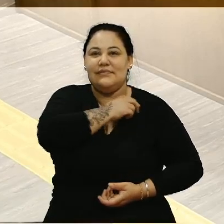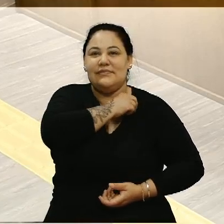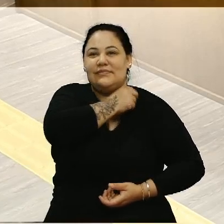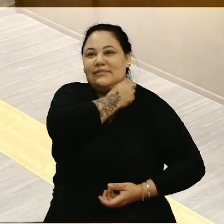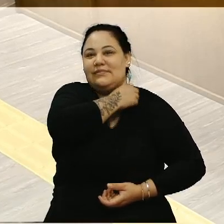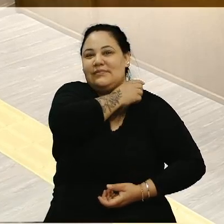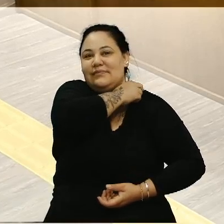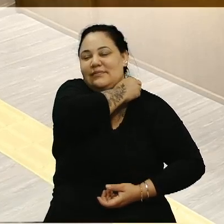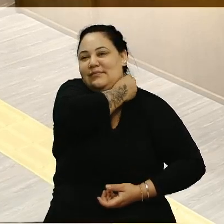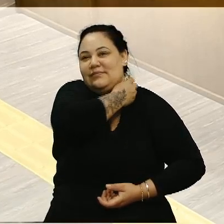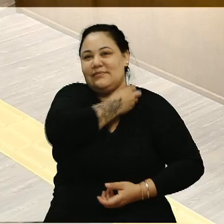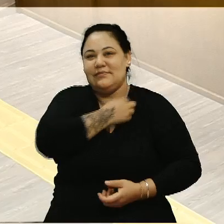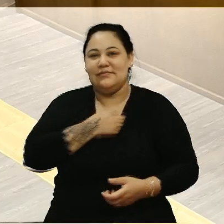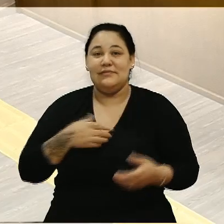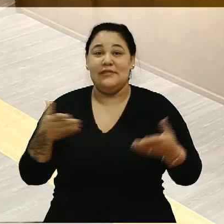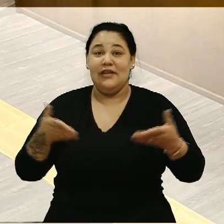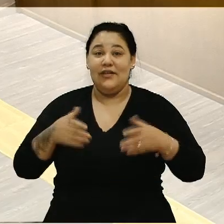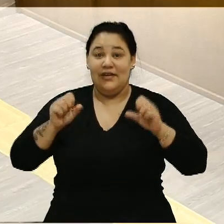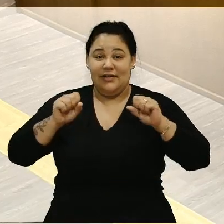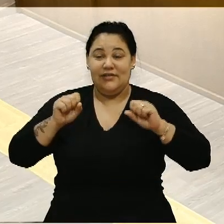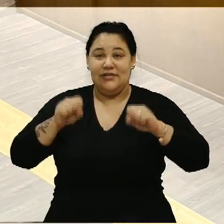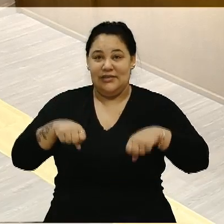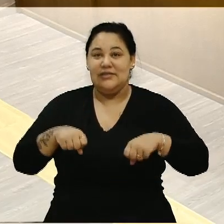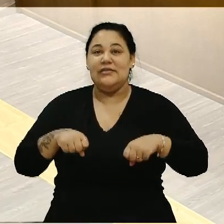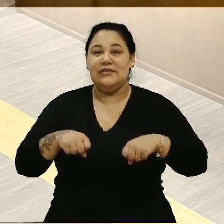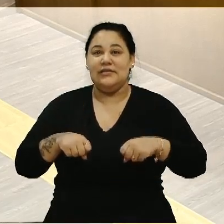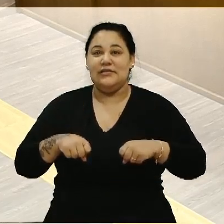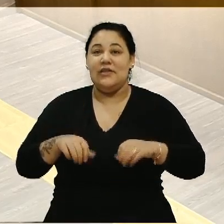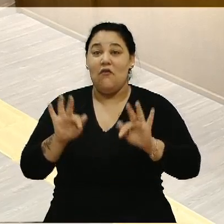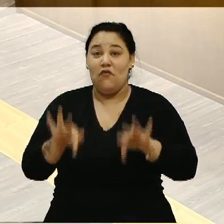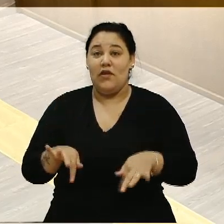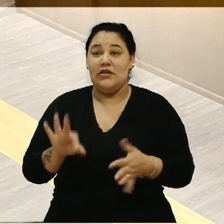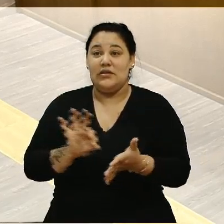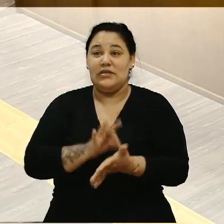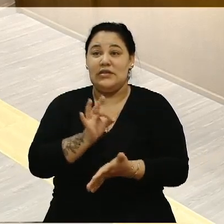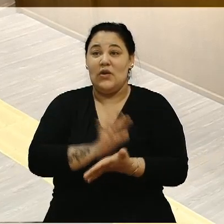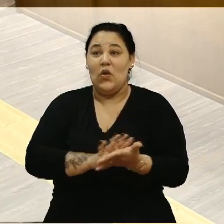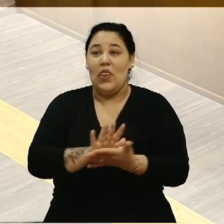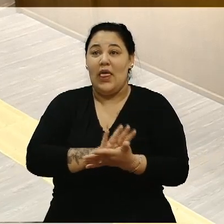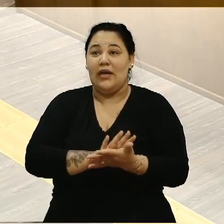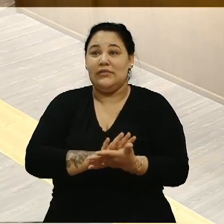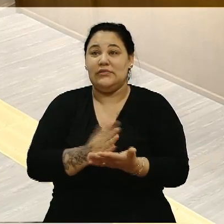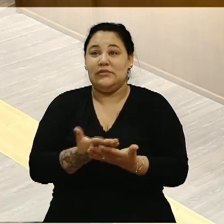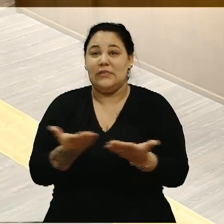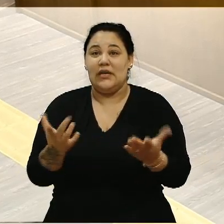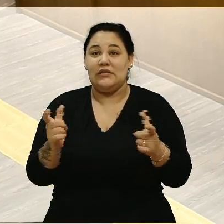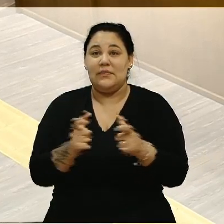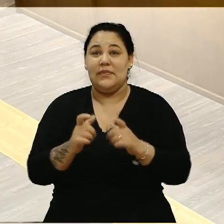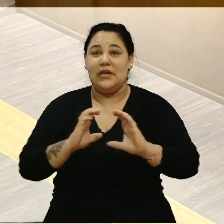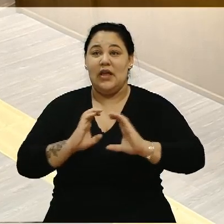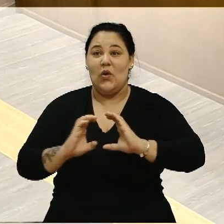Agora sim, encerradas sem mais inscrições, encerrados o espaço das pequenas comunicações.